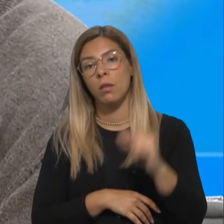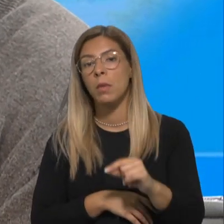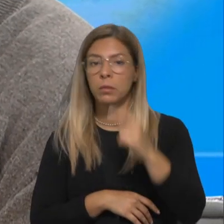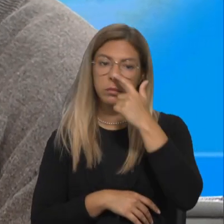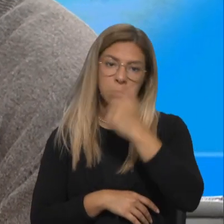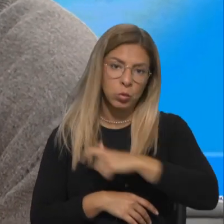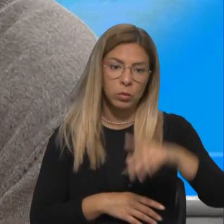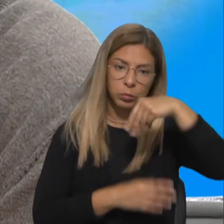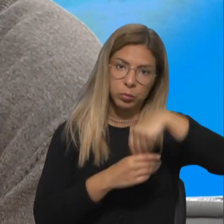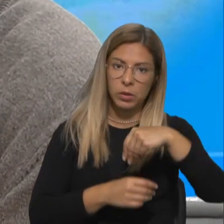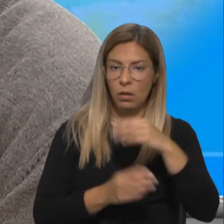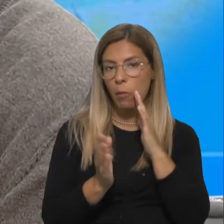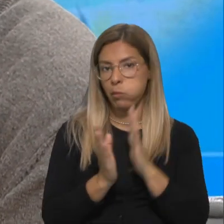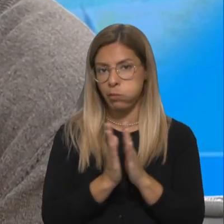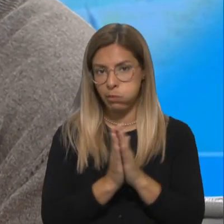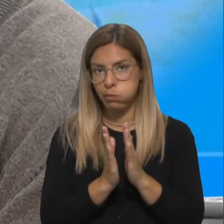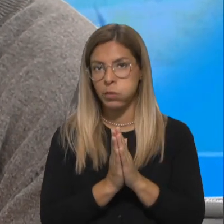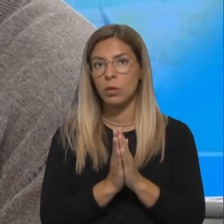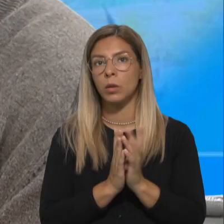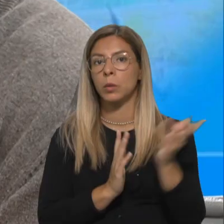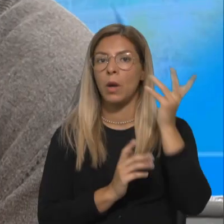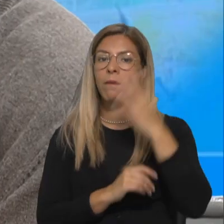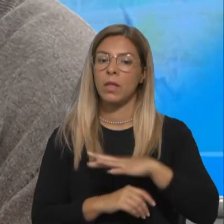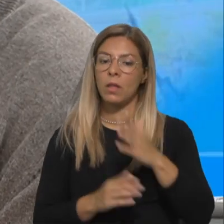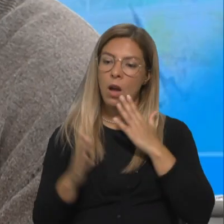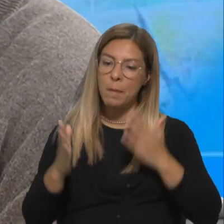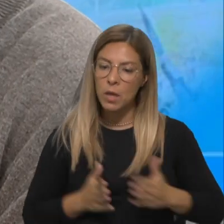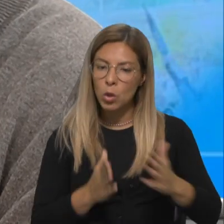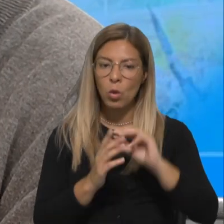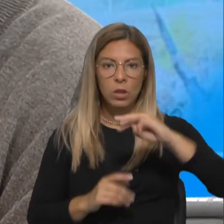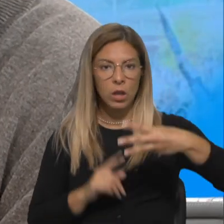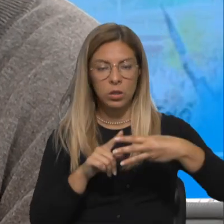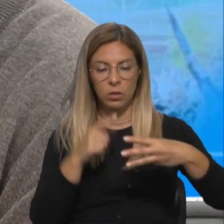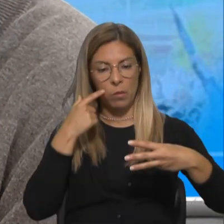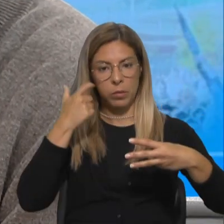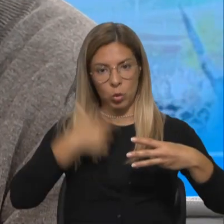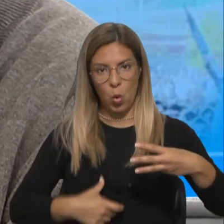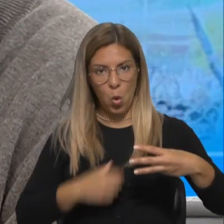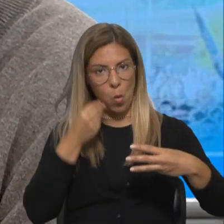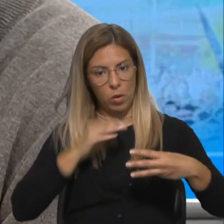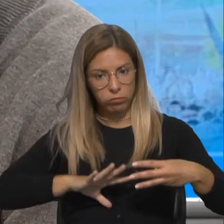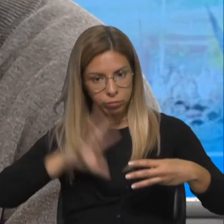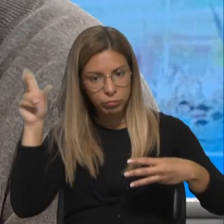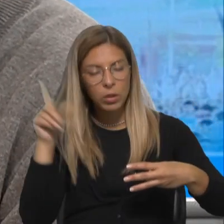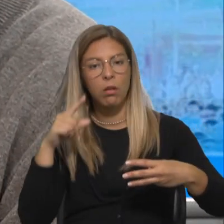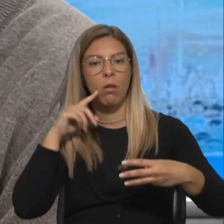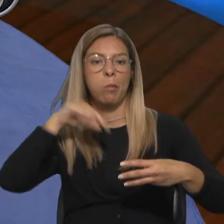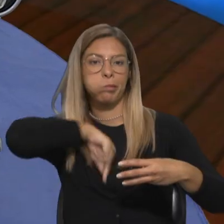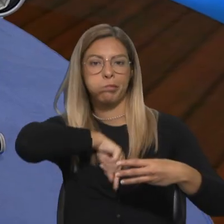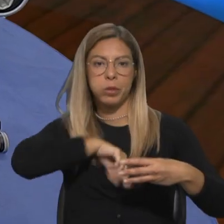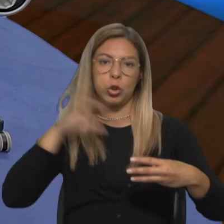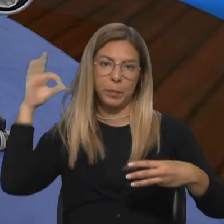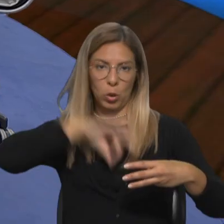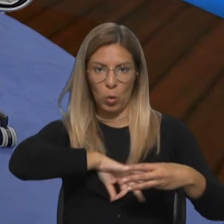procuram crescer em 3 dimensões da sua vida. A vida humana, a sua realidade espiritual e a sua